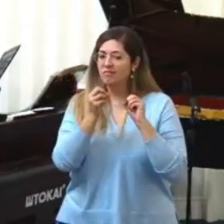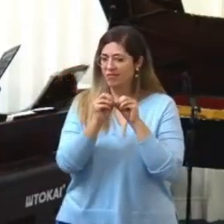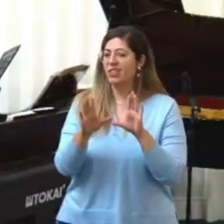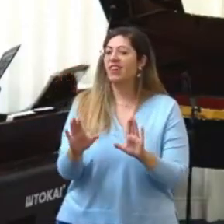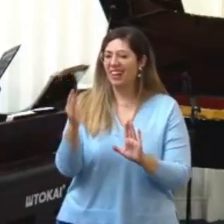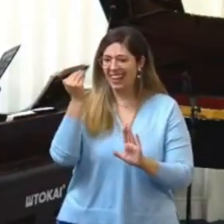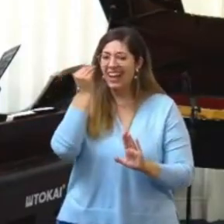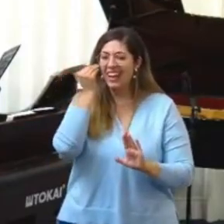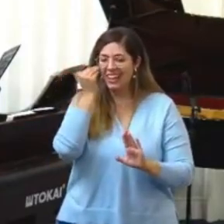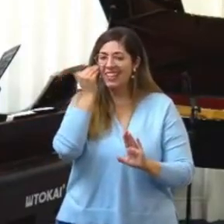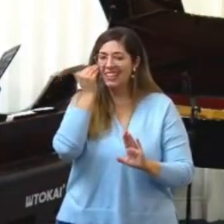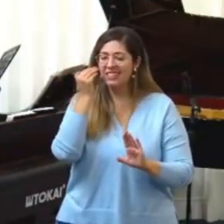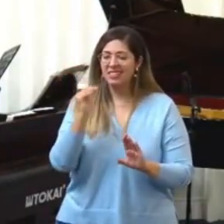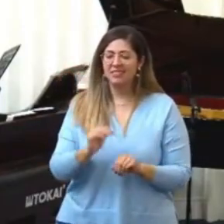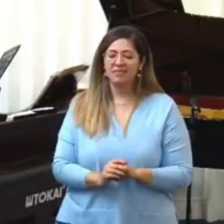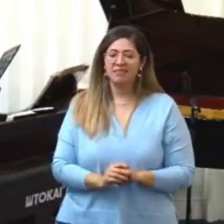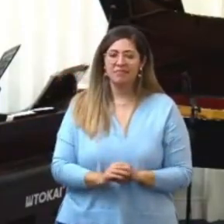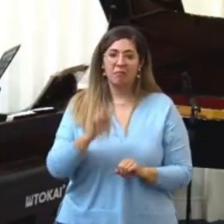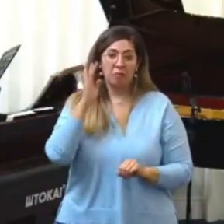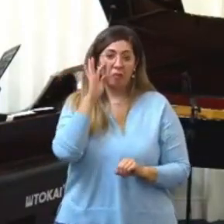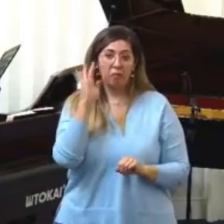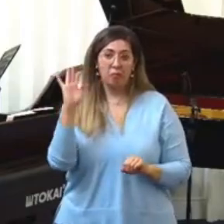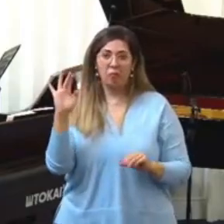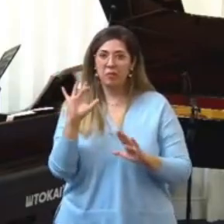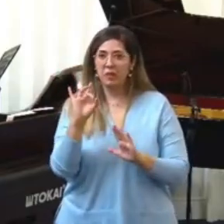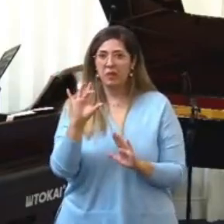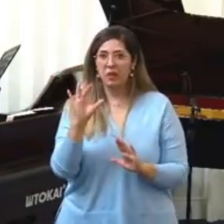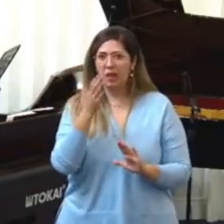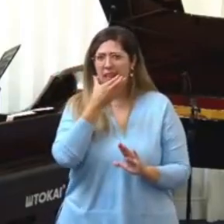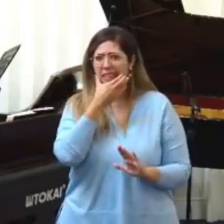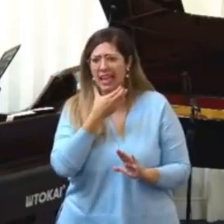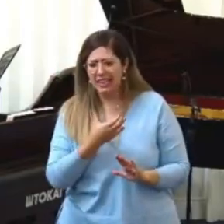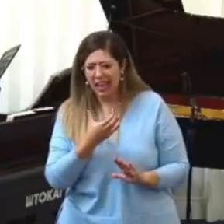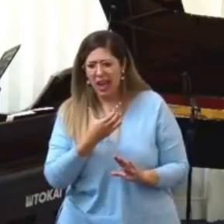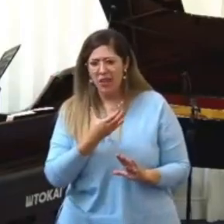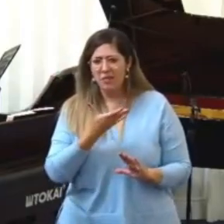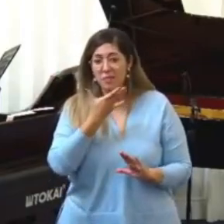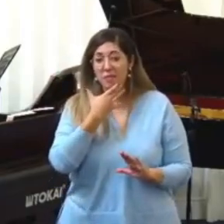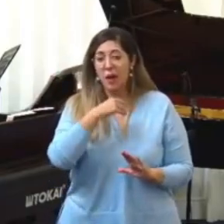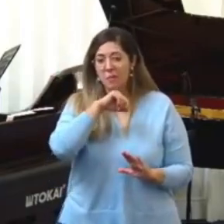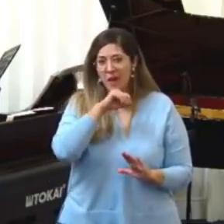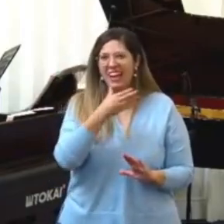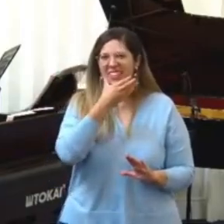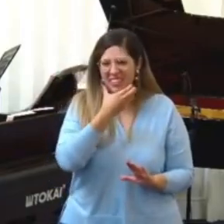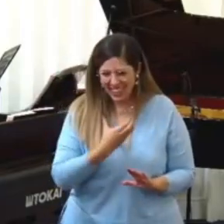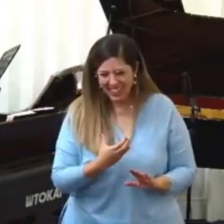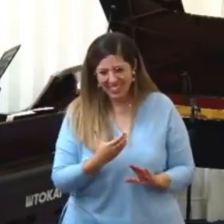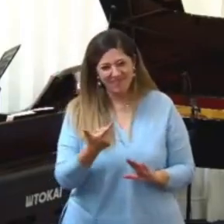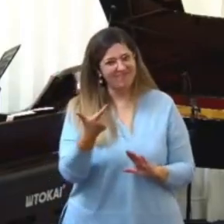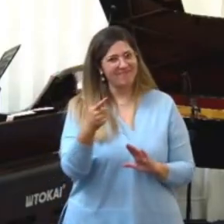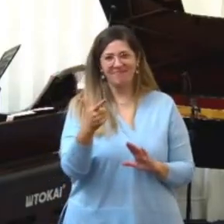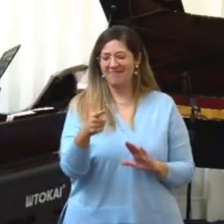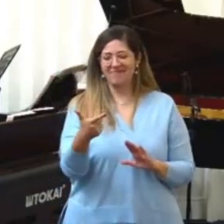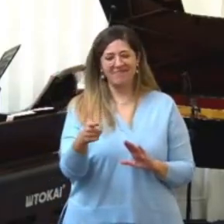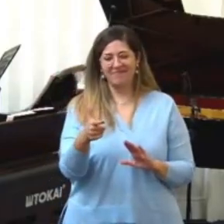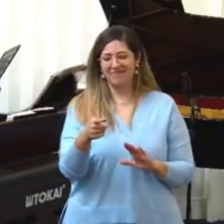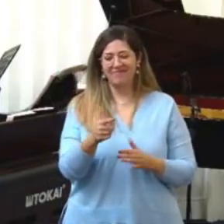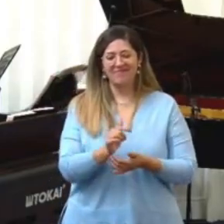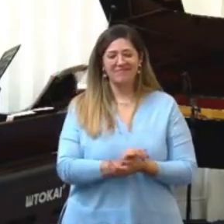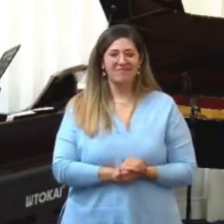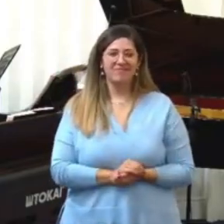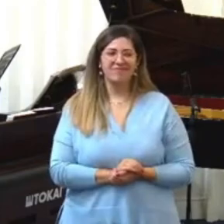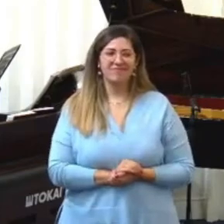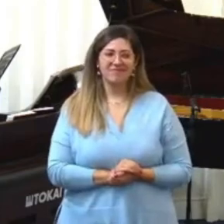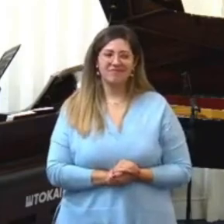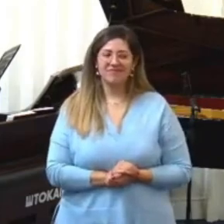gente acaba adotando ao longo de toda a sua vida e às vezes fica velhinho e ainda acredita que Papai Noel existe, mas Papai Noel não existe e